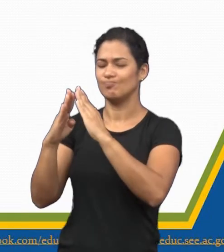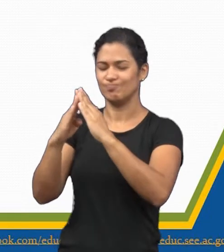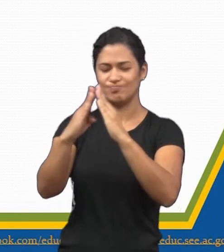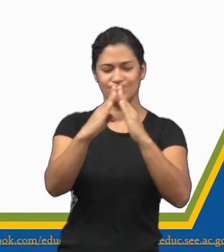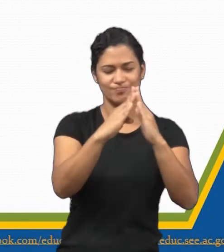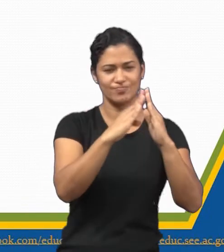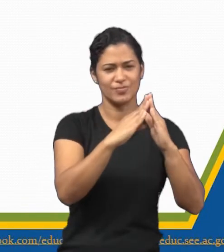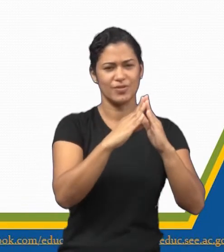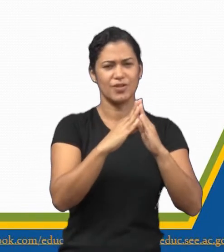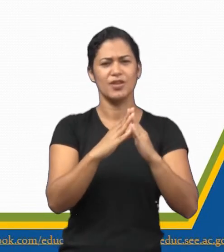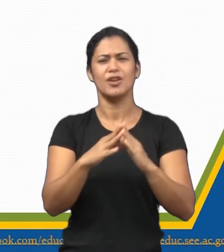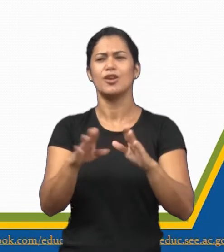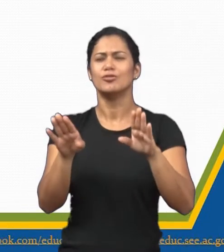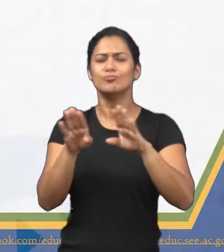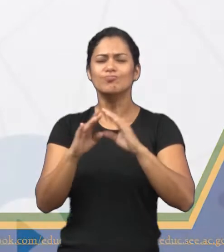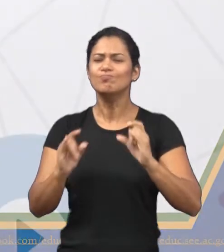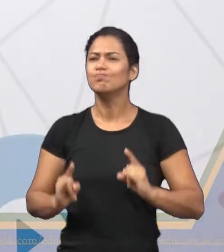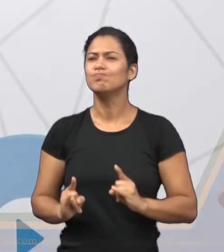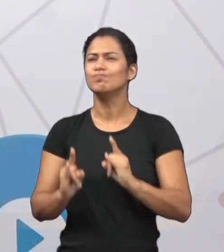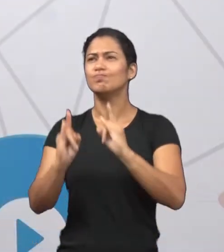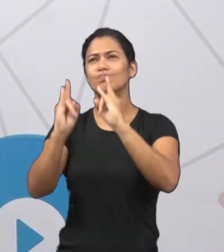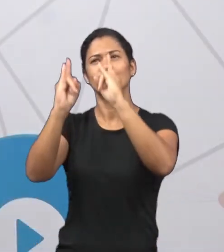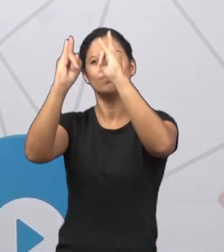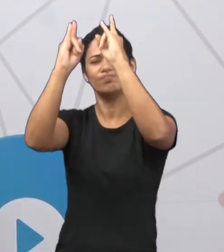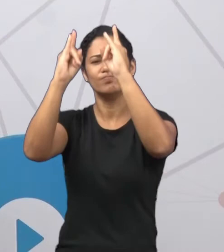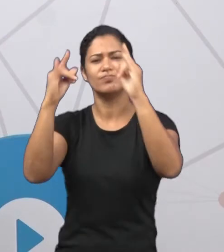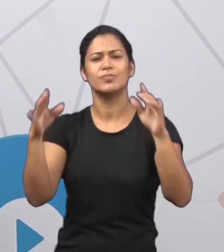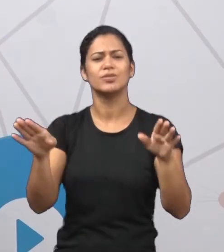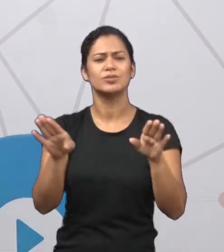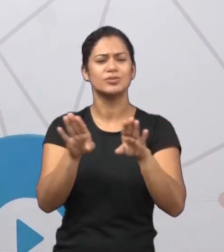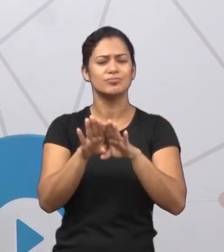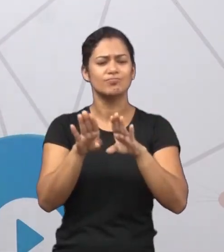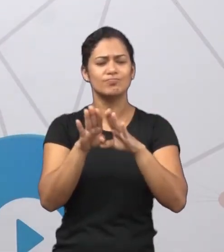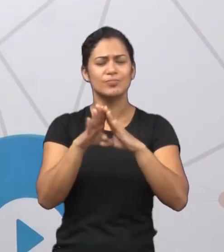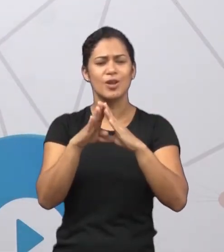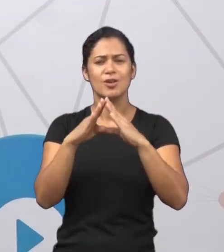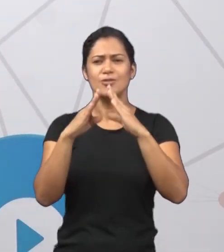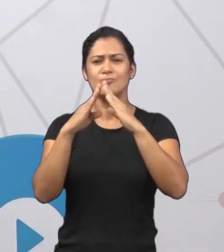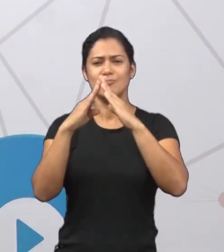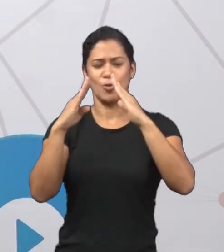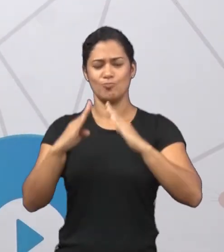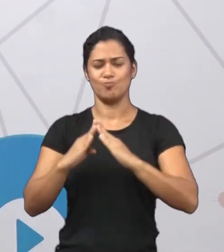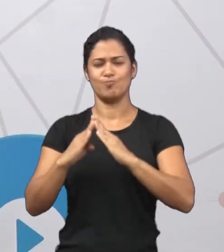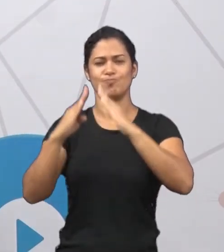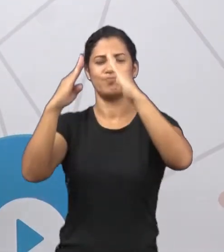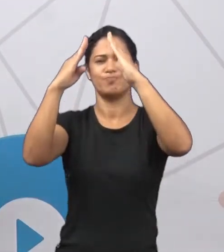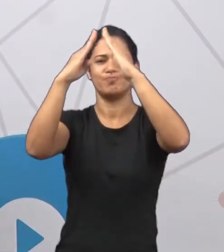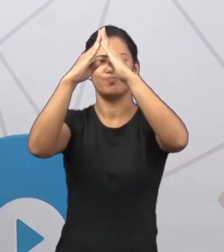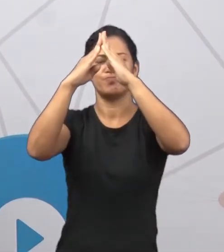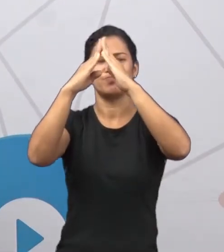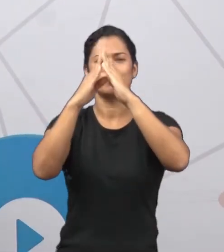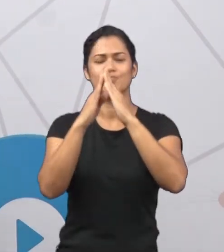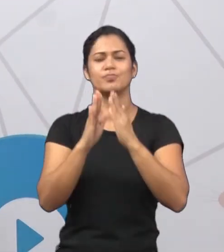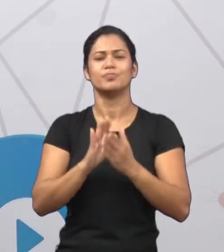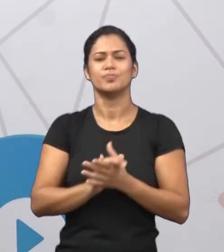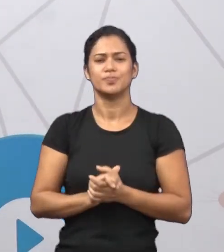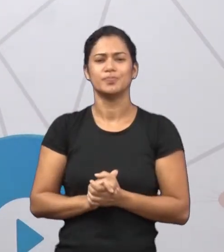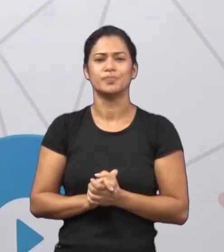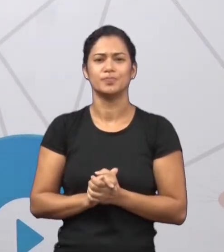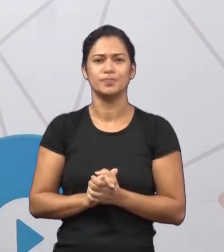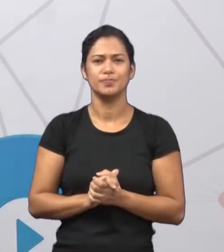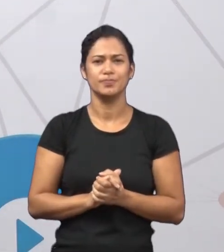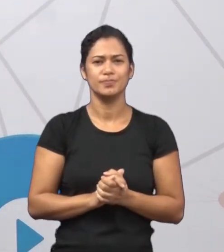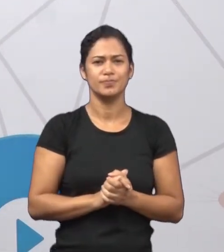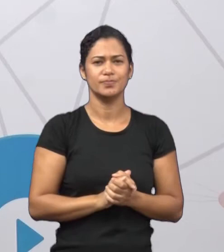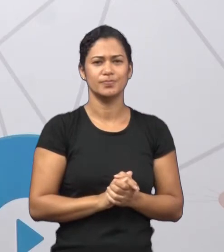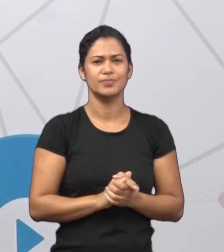que eu falei? Condomínios, casas térreas ou até sobrados, aquelas casas altas.